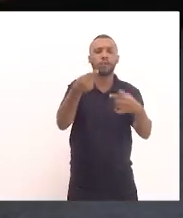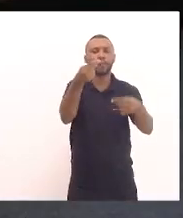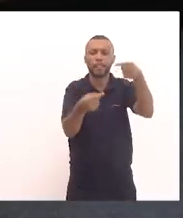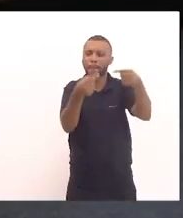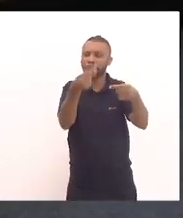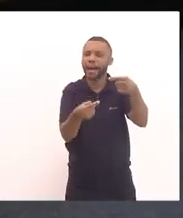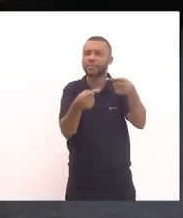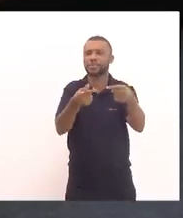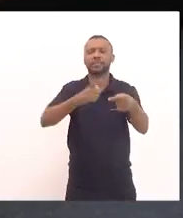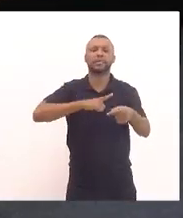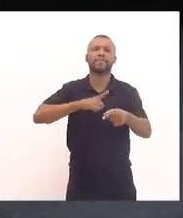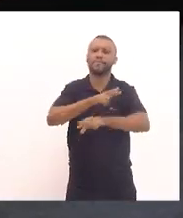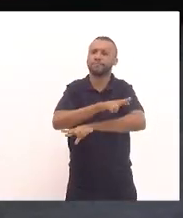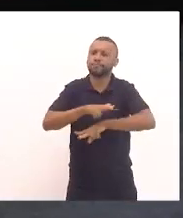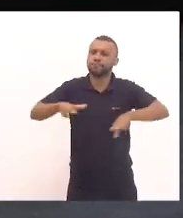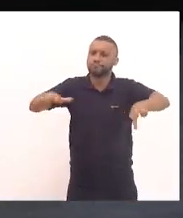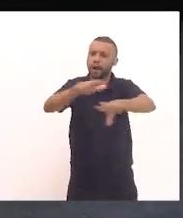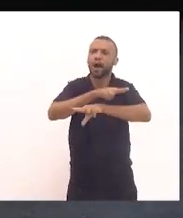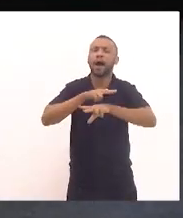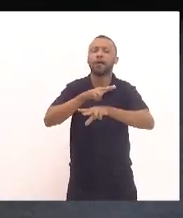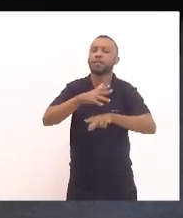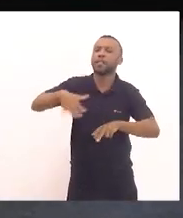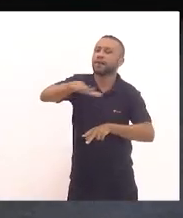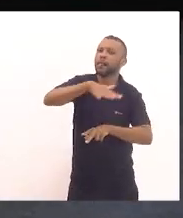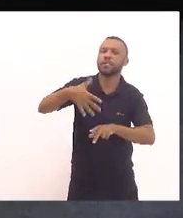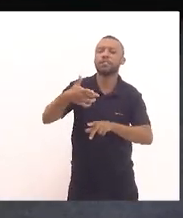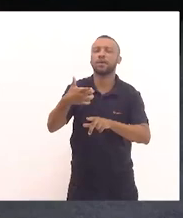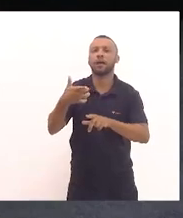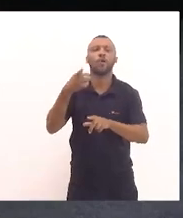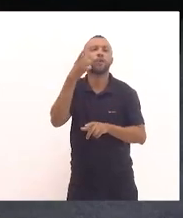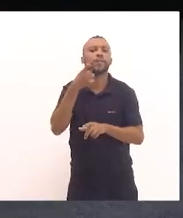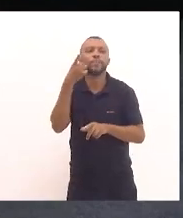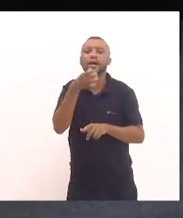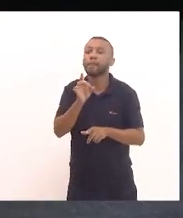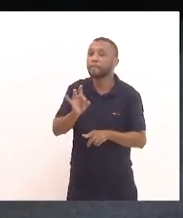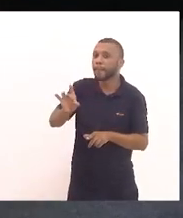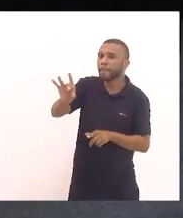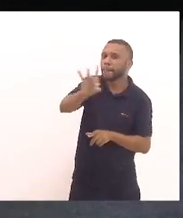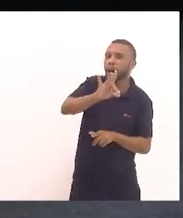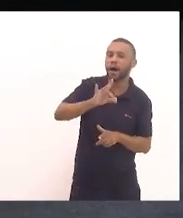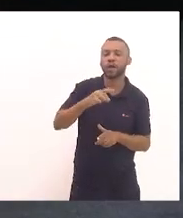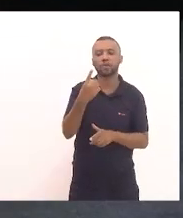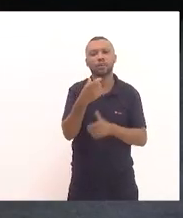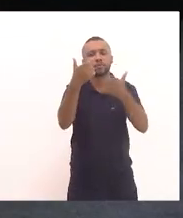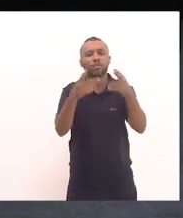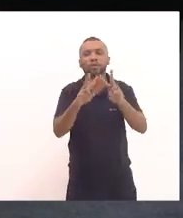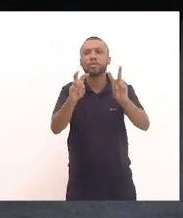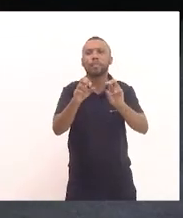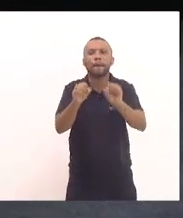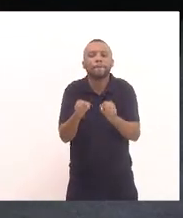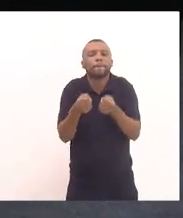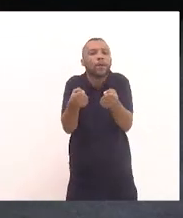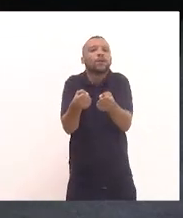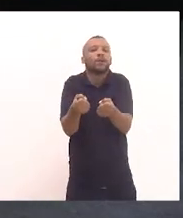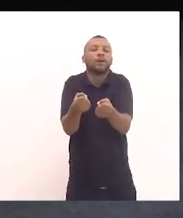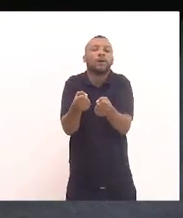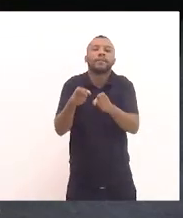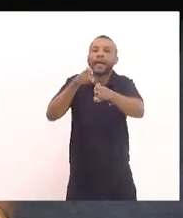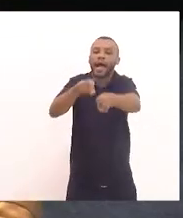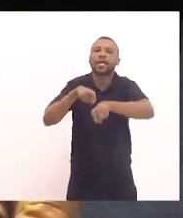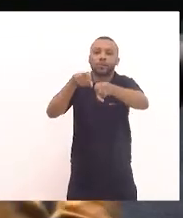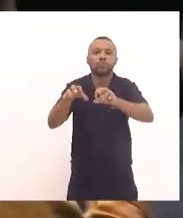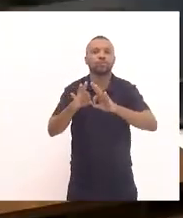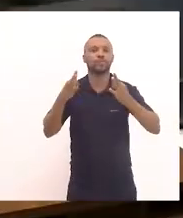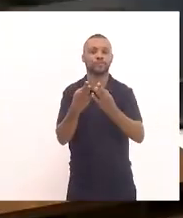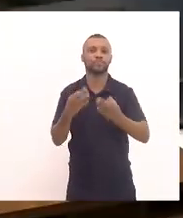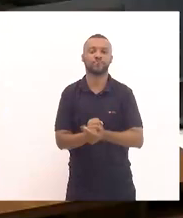foram feitos entre os parlamentares. Porque hoje, quando falamos do fortalecimento da agricultura familiar, falamos sobre